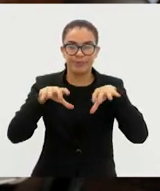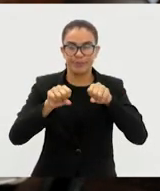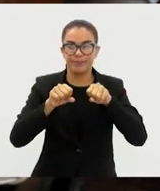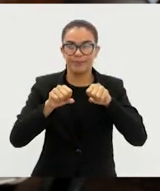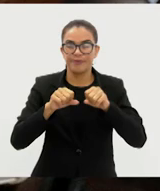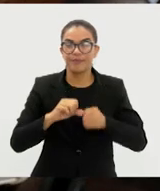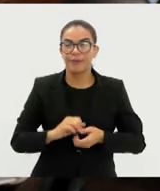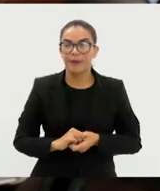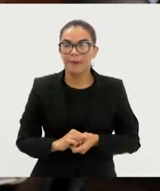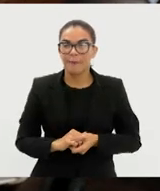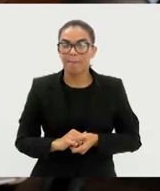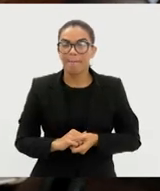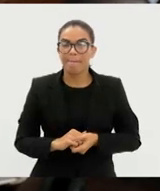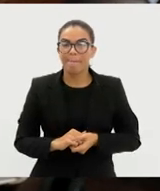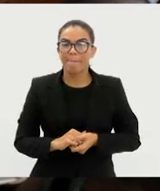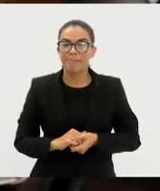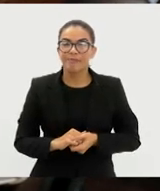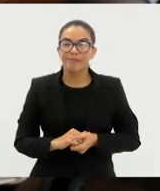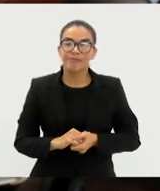Aqui a gente recebe